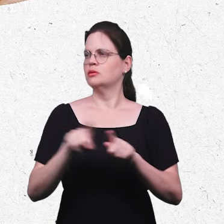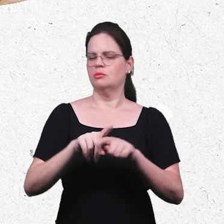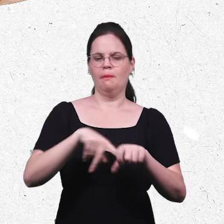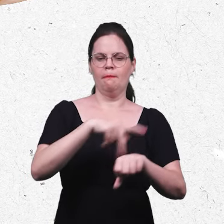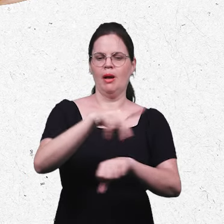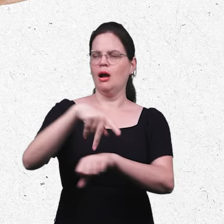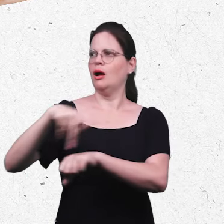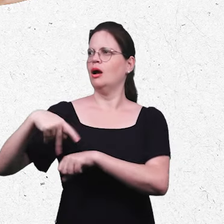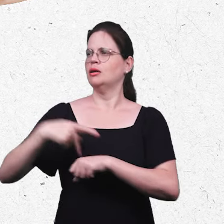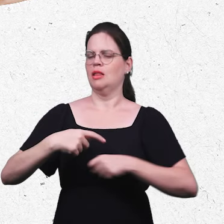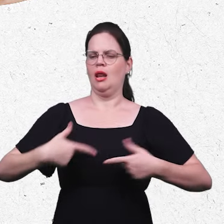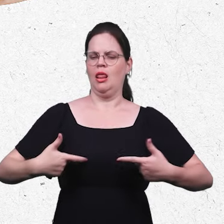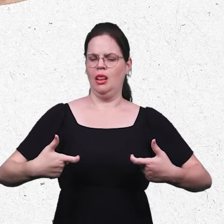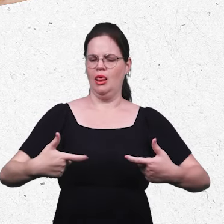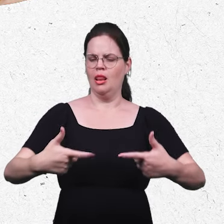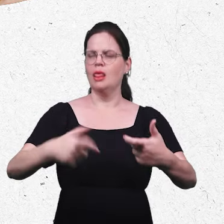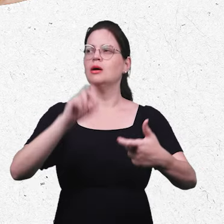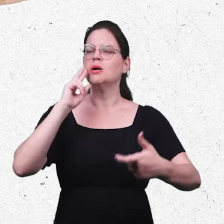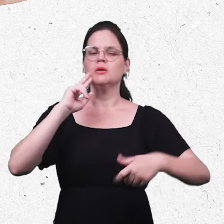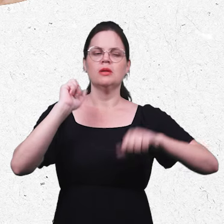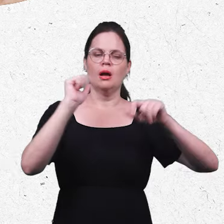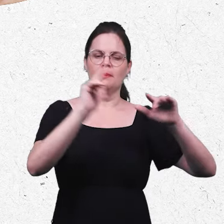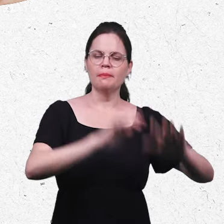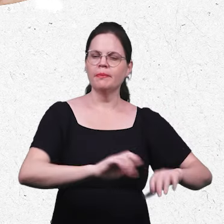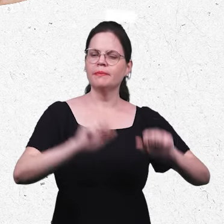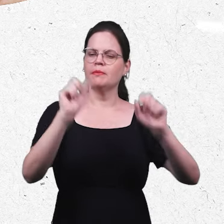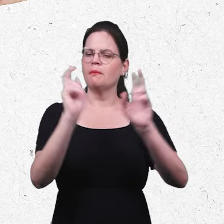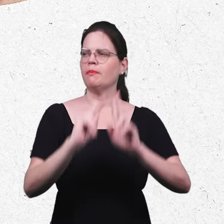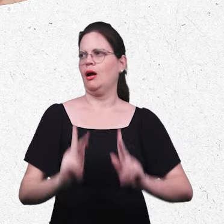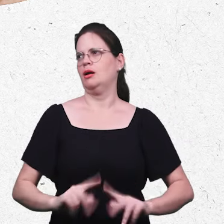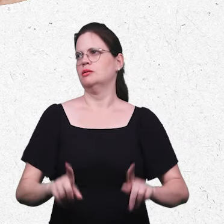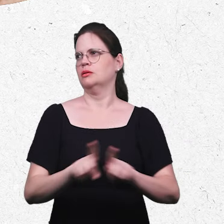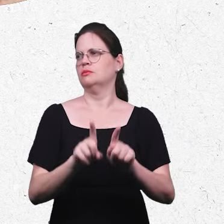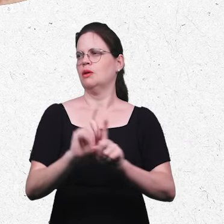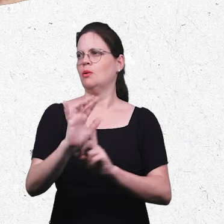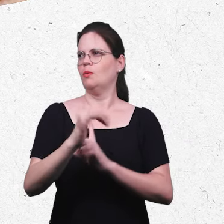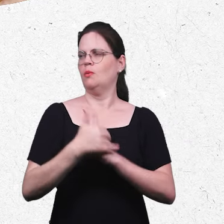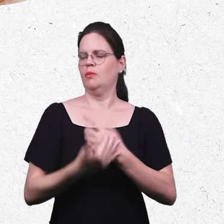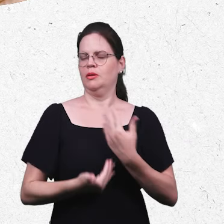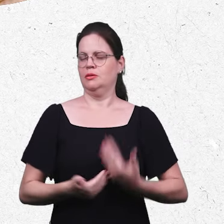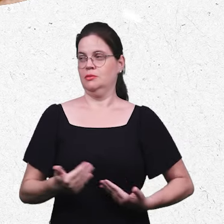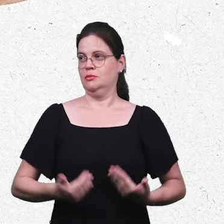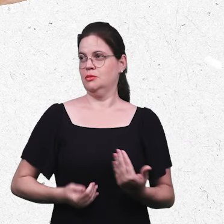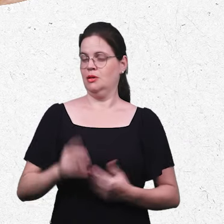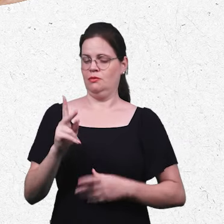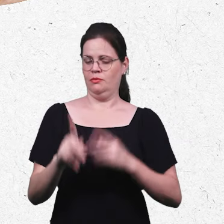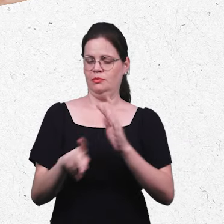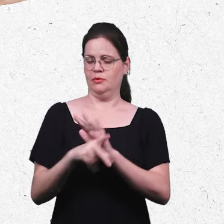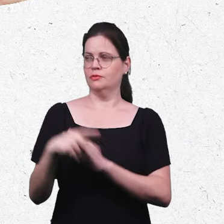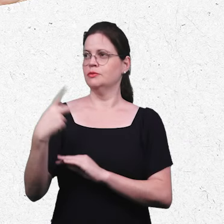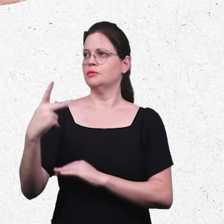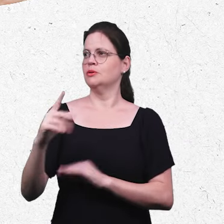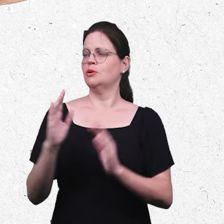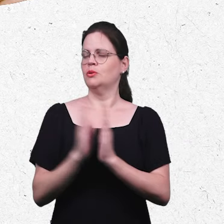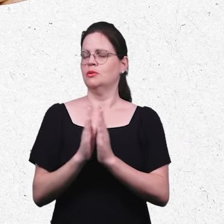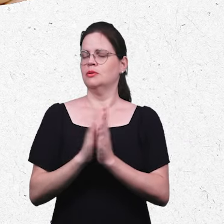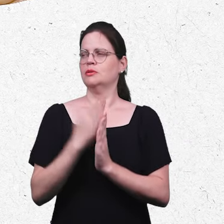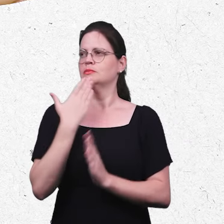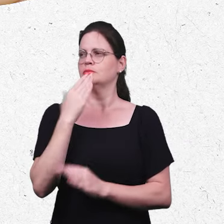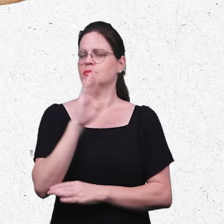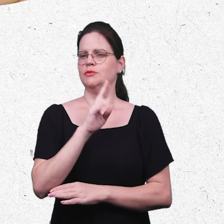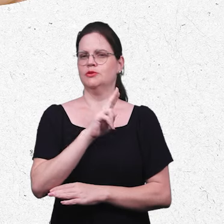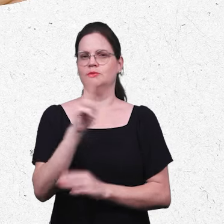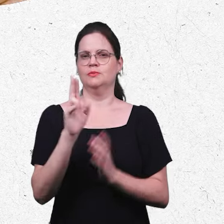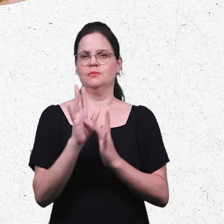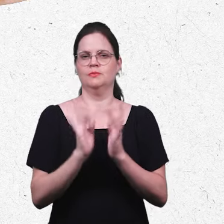países, ó Deus, que estão em guerra, que o Senhor, ó Deus, possa estar dando uma bênção, guardando, ó Deus, o teu povo. Oramos, ó Deus, assim, pedindo a tua